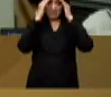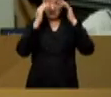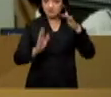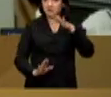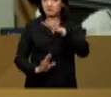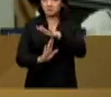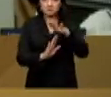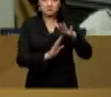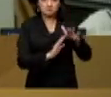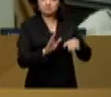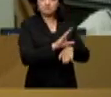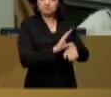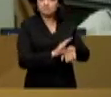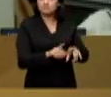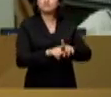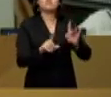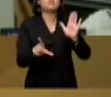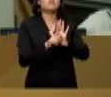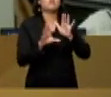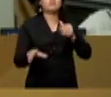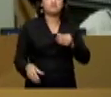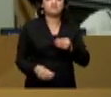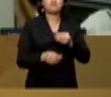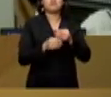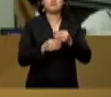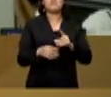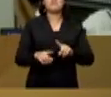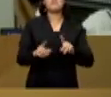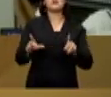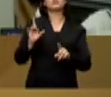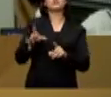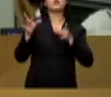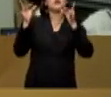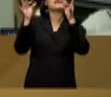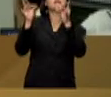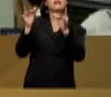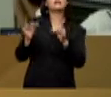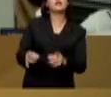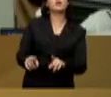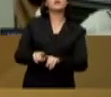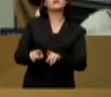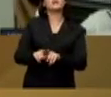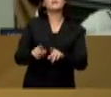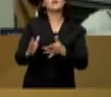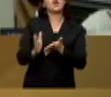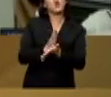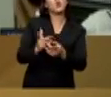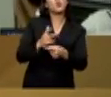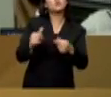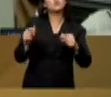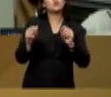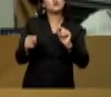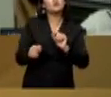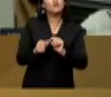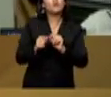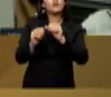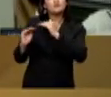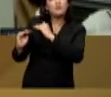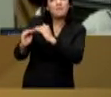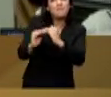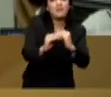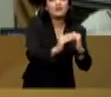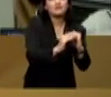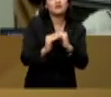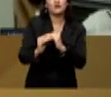Constituição e na legislação complementar, apenas esmiuçando e padronizando procedimentos necessários para a cobrança do imposto.